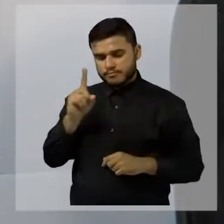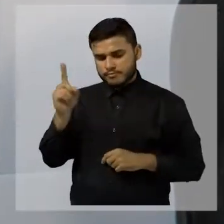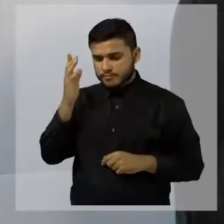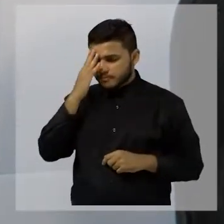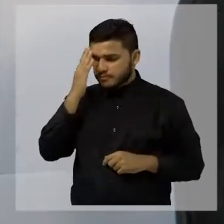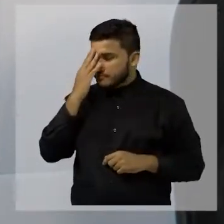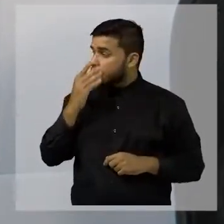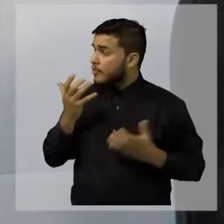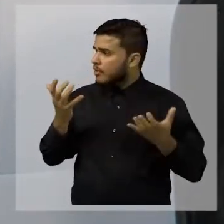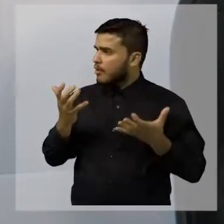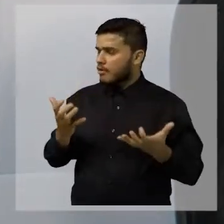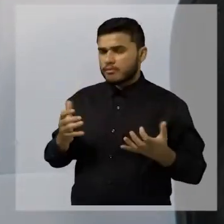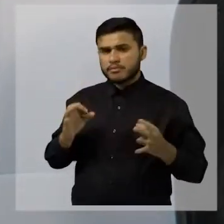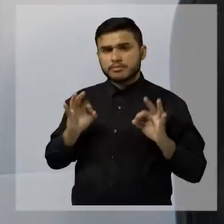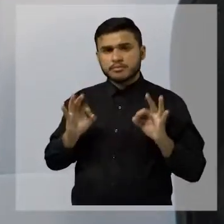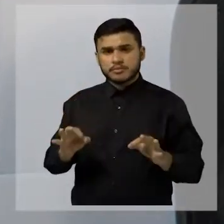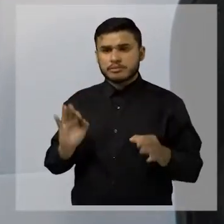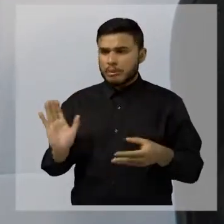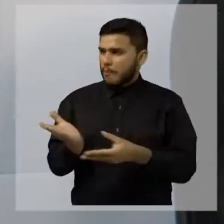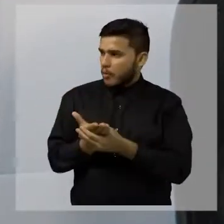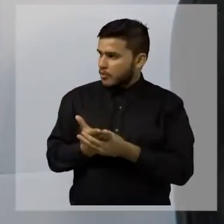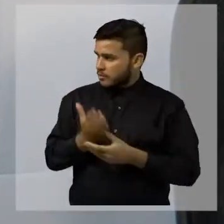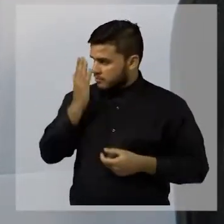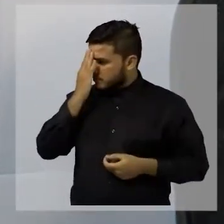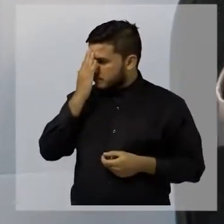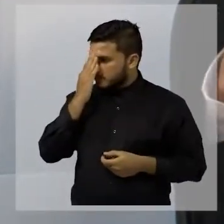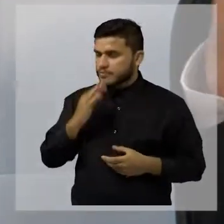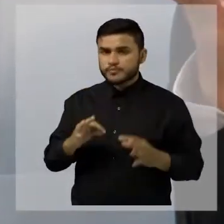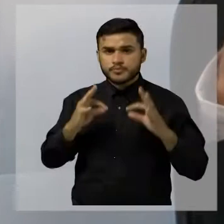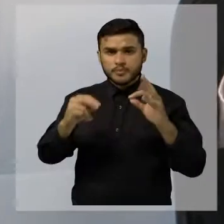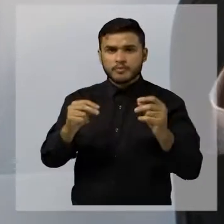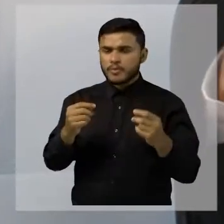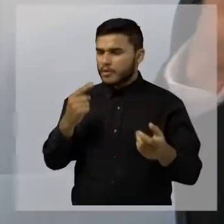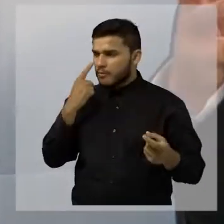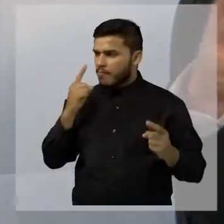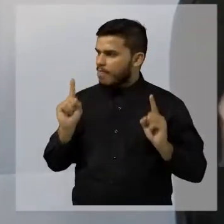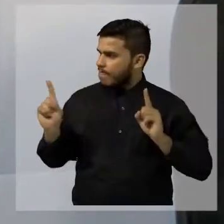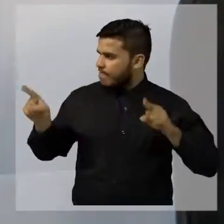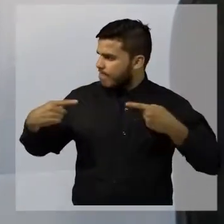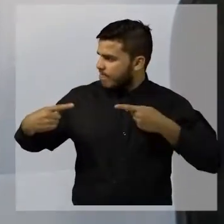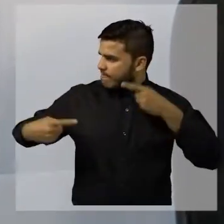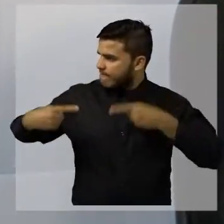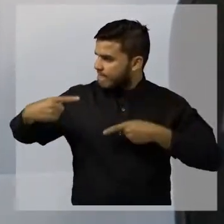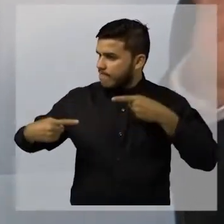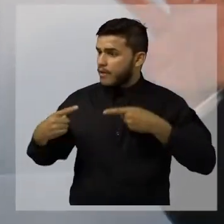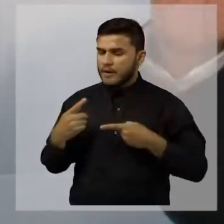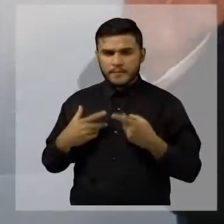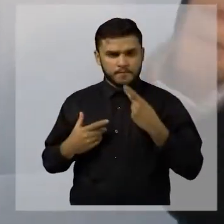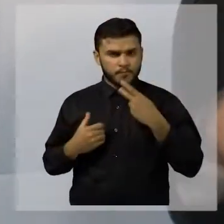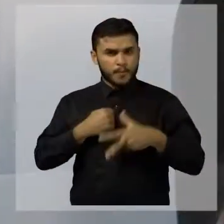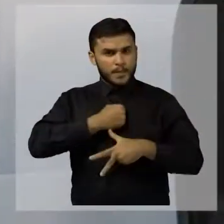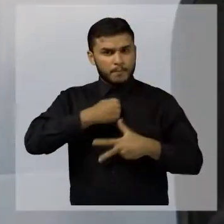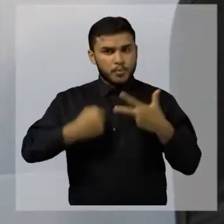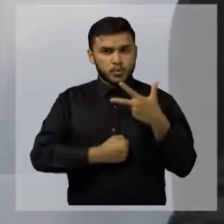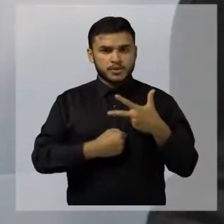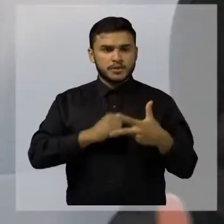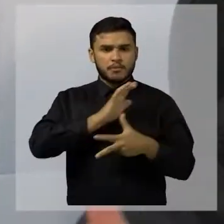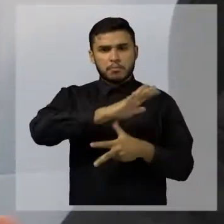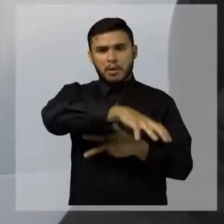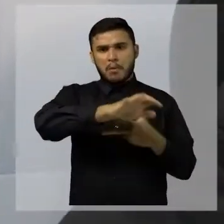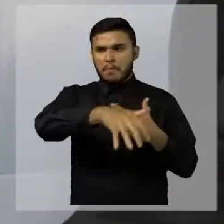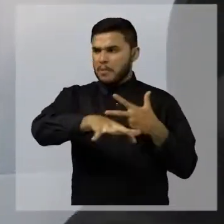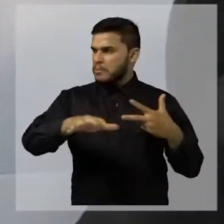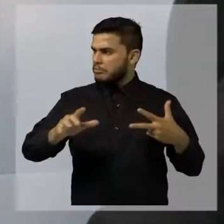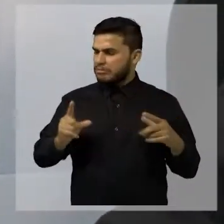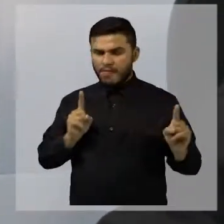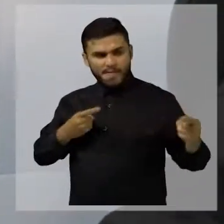busca de um processo de acirramento, de disputa entre os poderes. E isso a gente também tem que ter a maturidade para